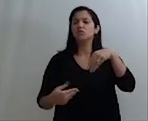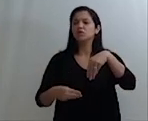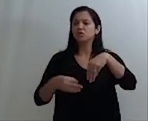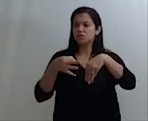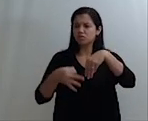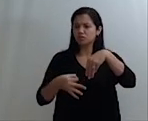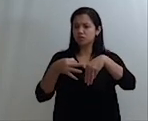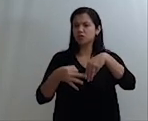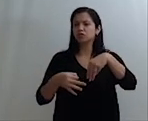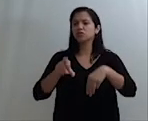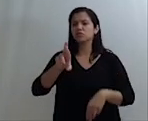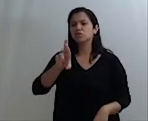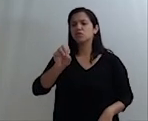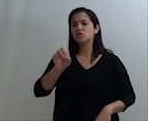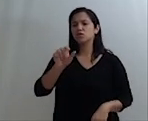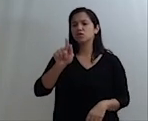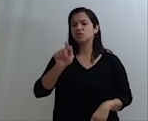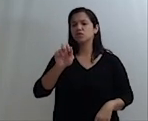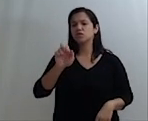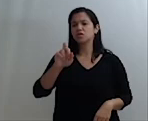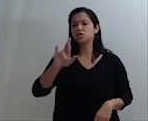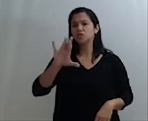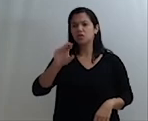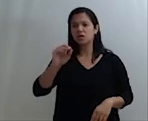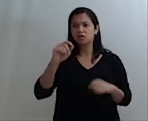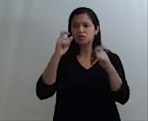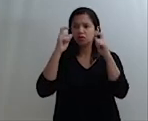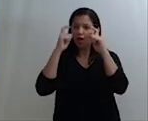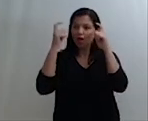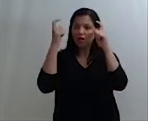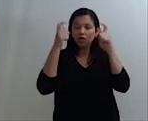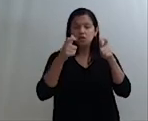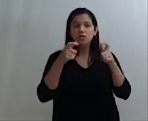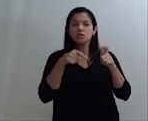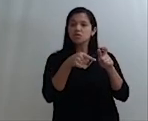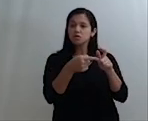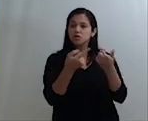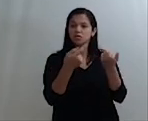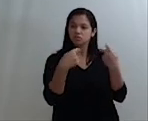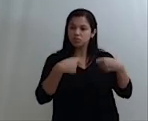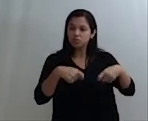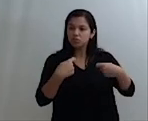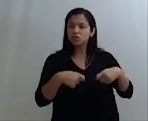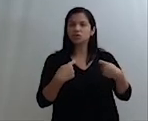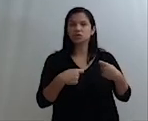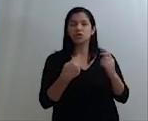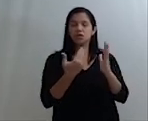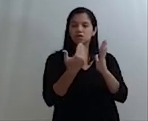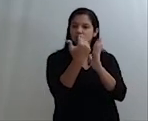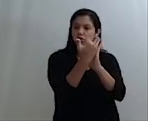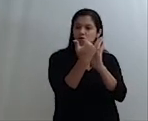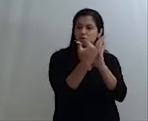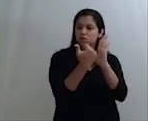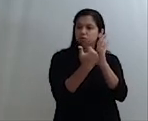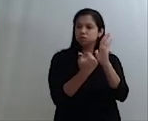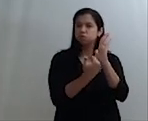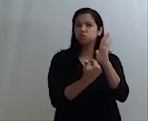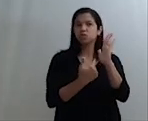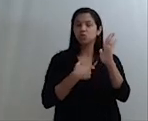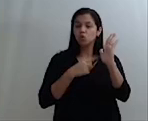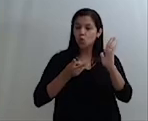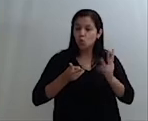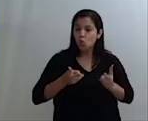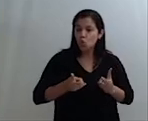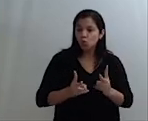e se atentar a verificar se hoje permanece